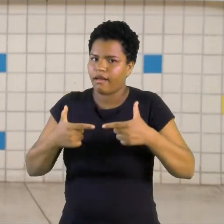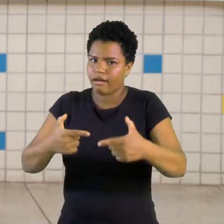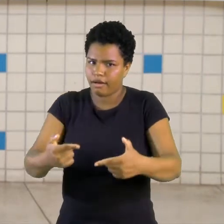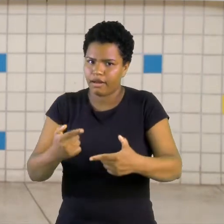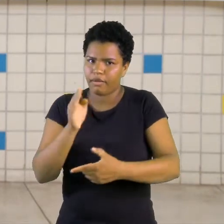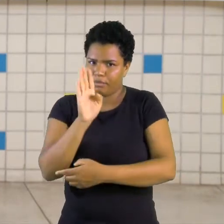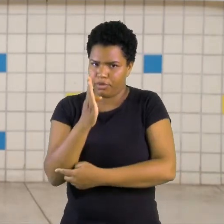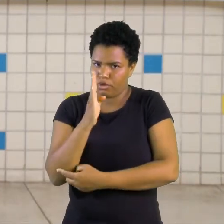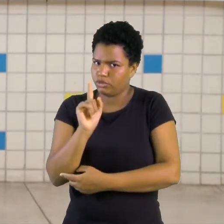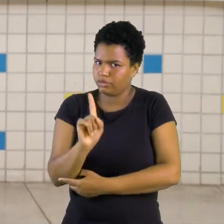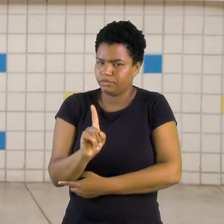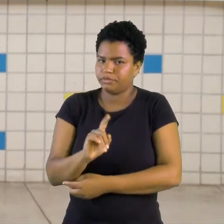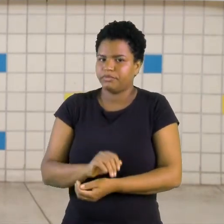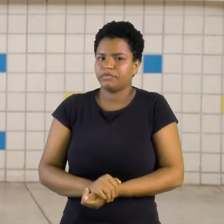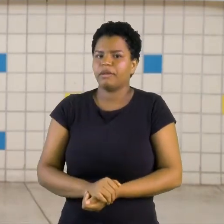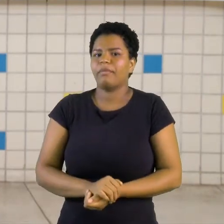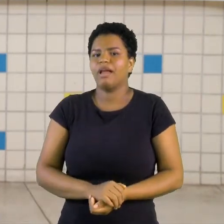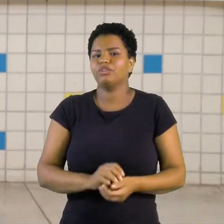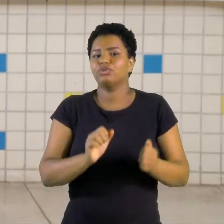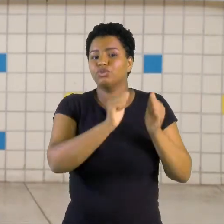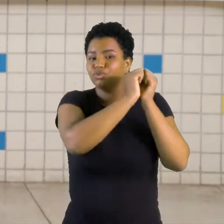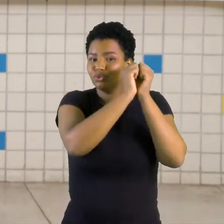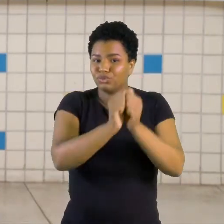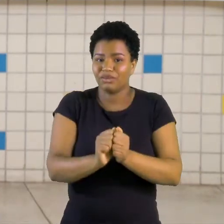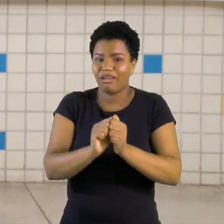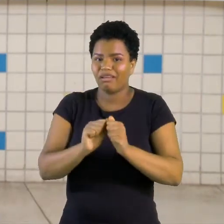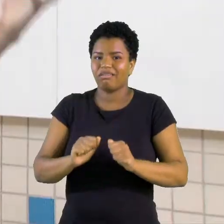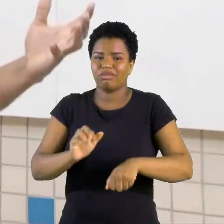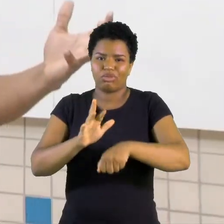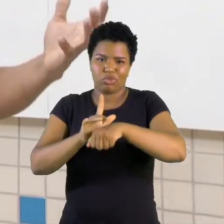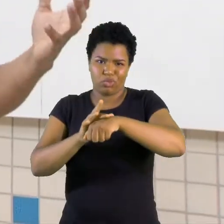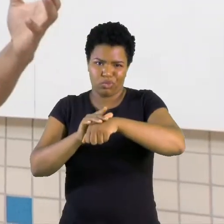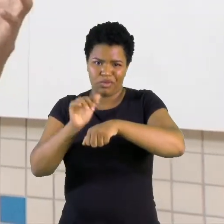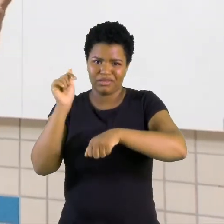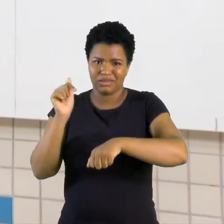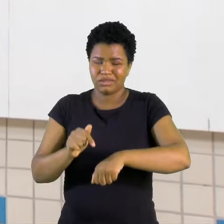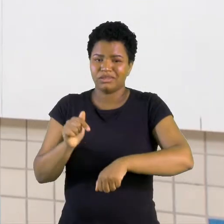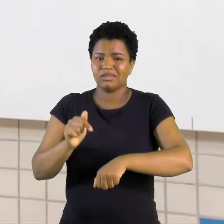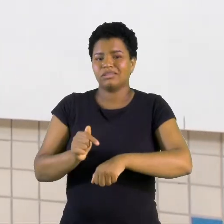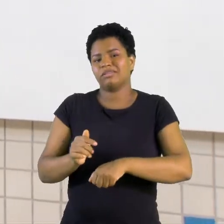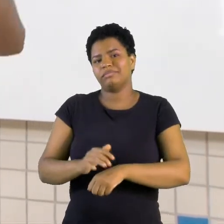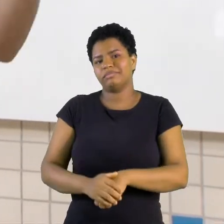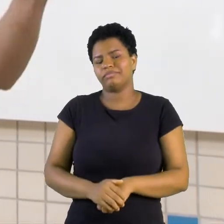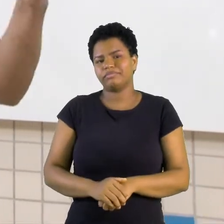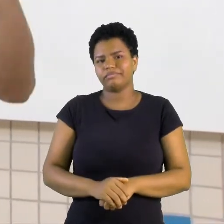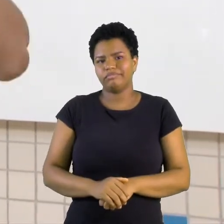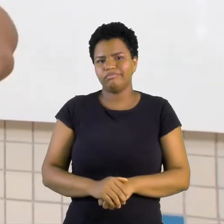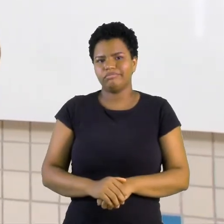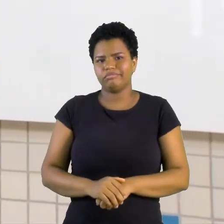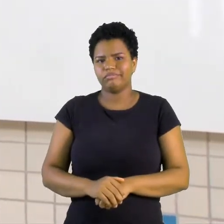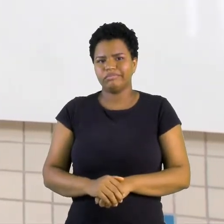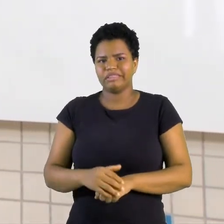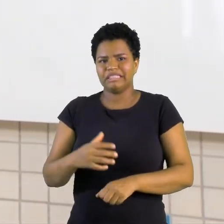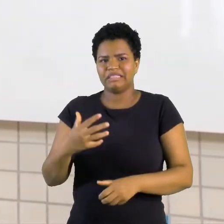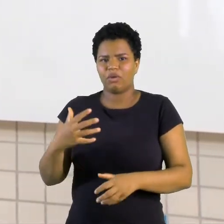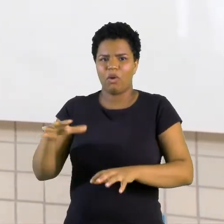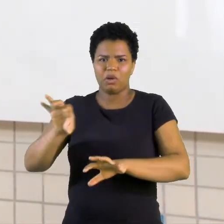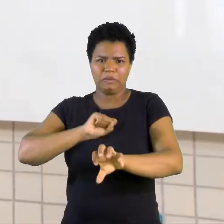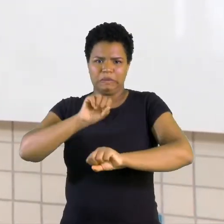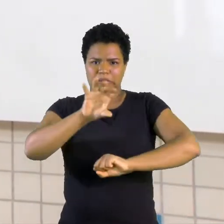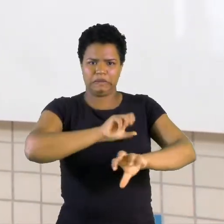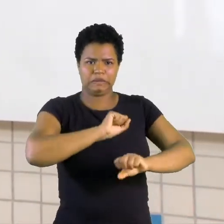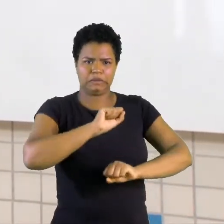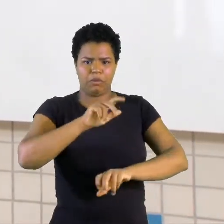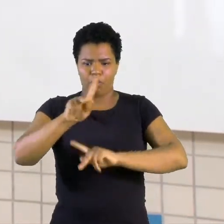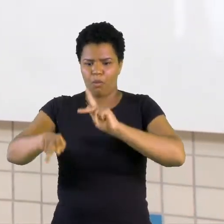trouxeram consigo doenças. Essas doenças, elas infectaram os nativos,